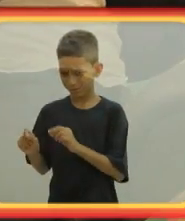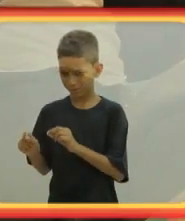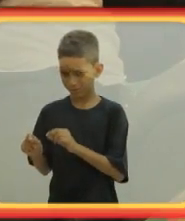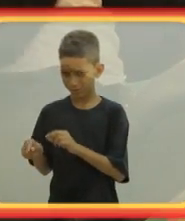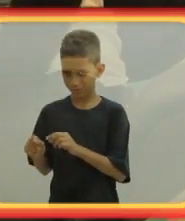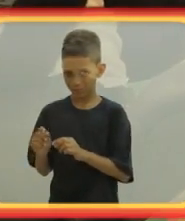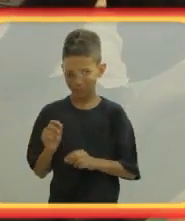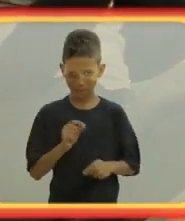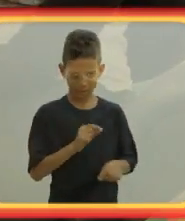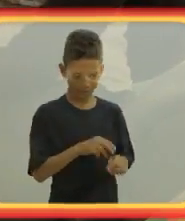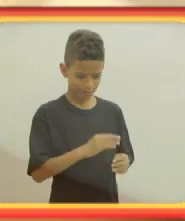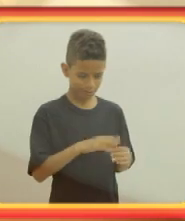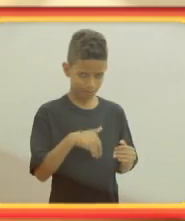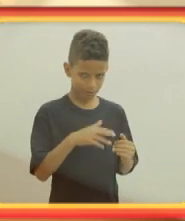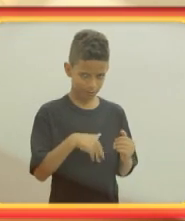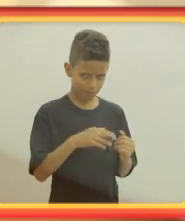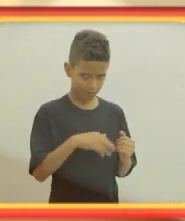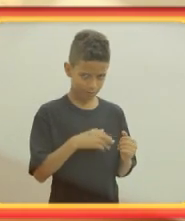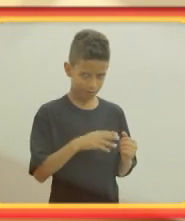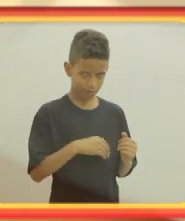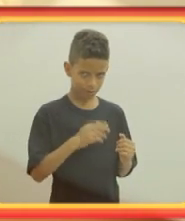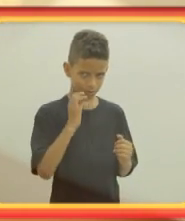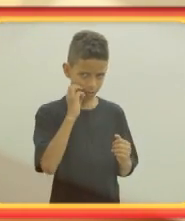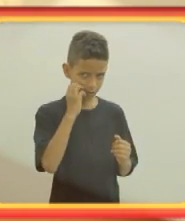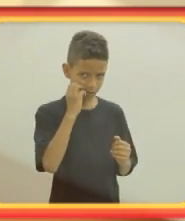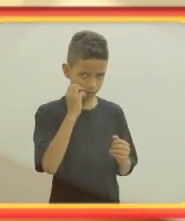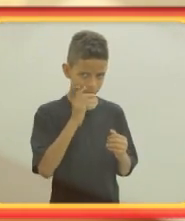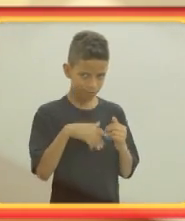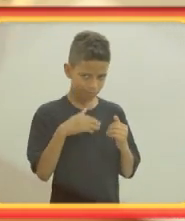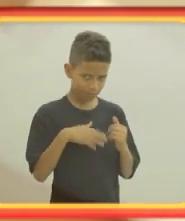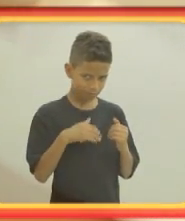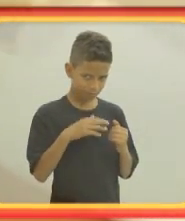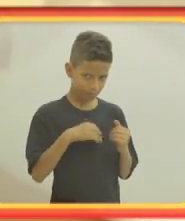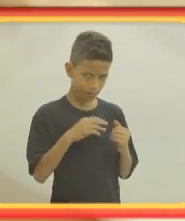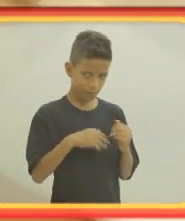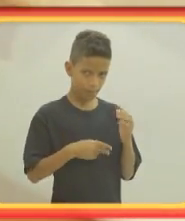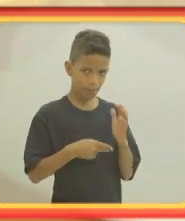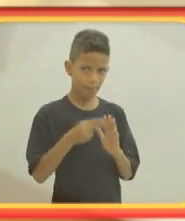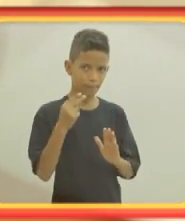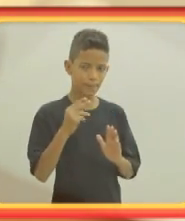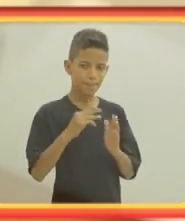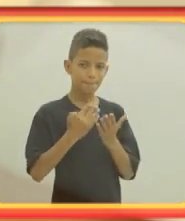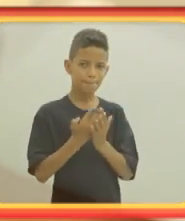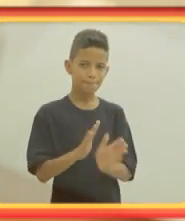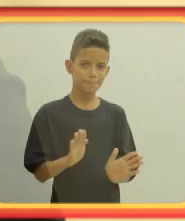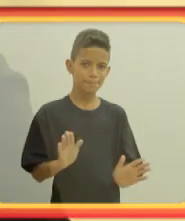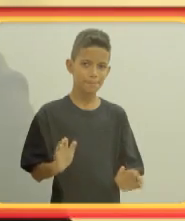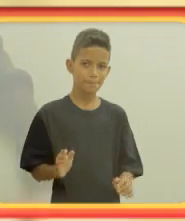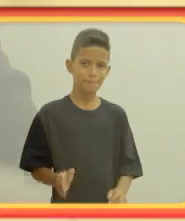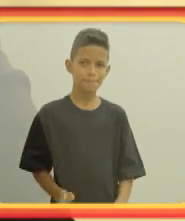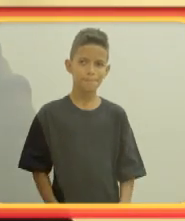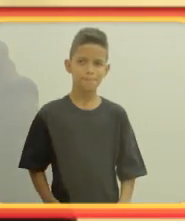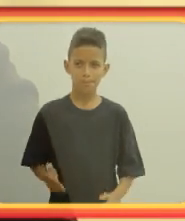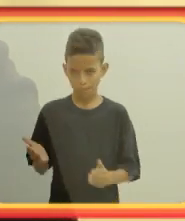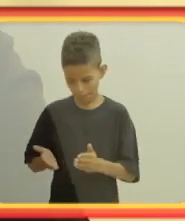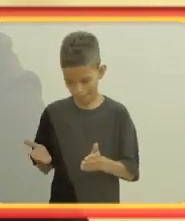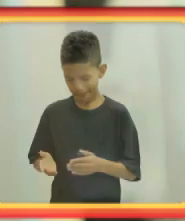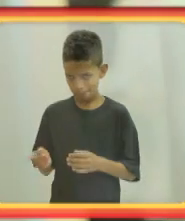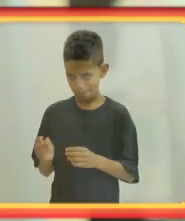Que é isso? Isso aqui é o esmalte rosa para passar a segunda demão, entendeu? Já tá acabando, hein,